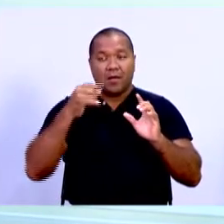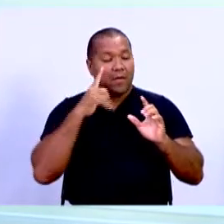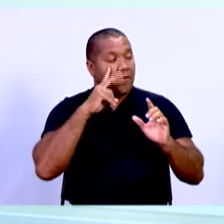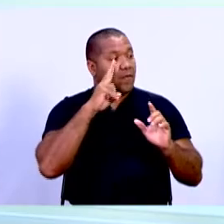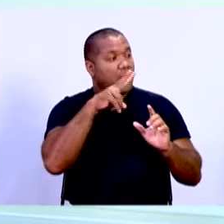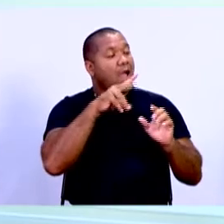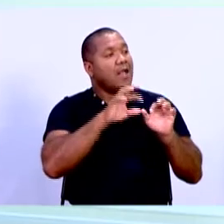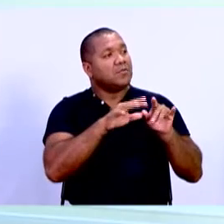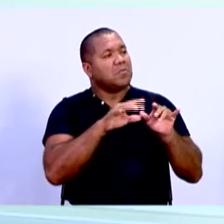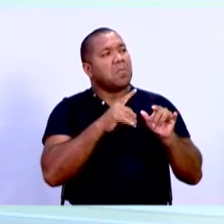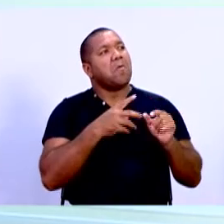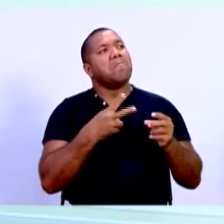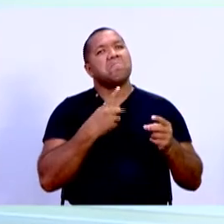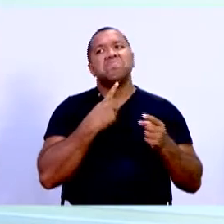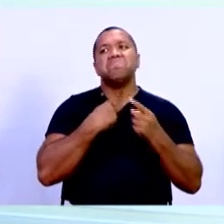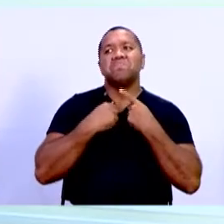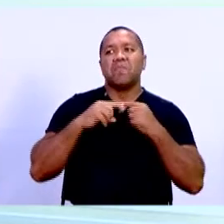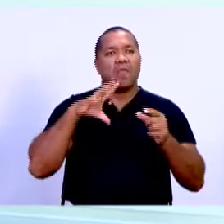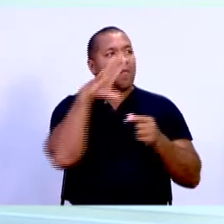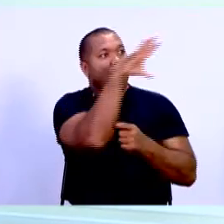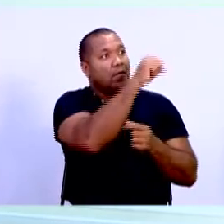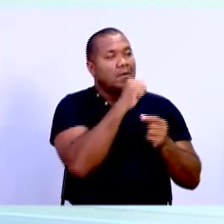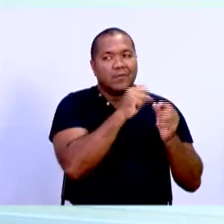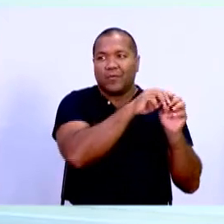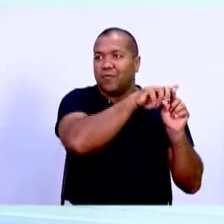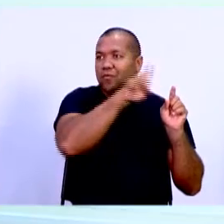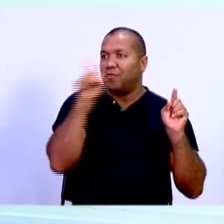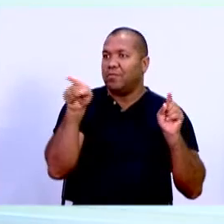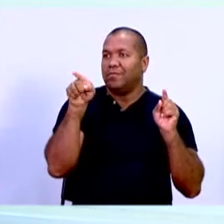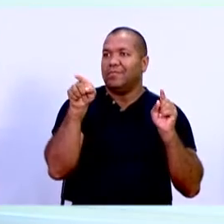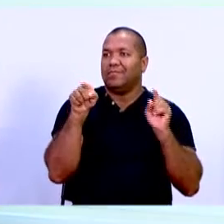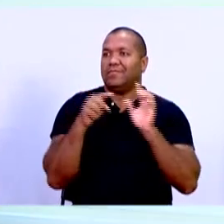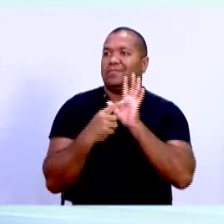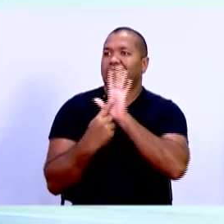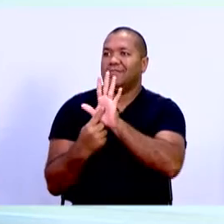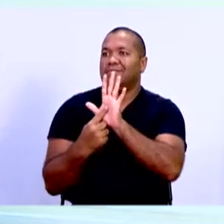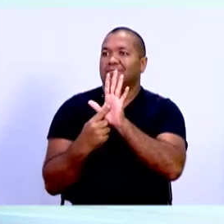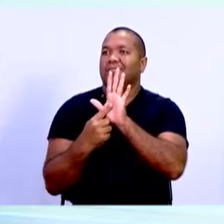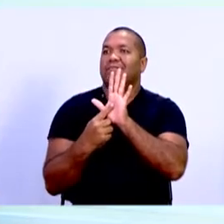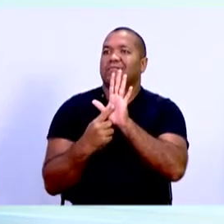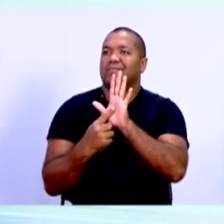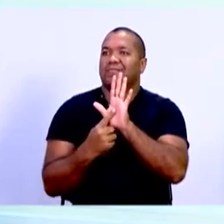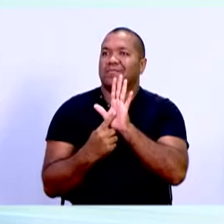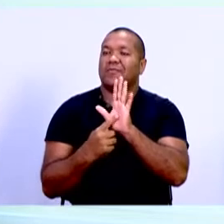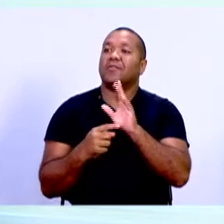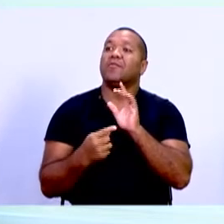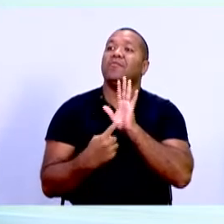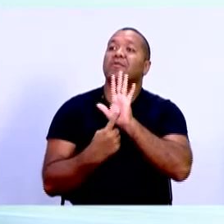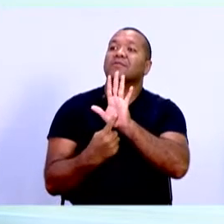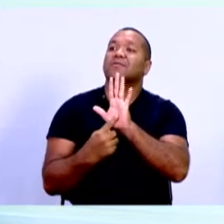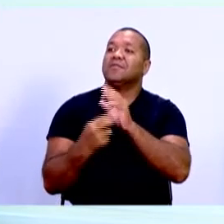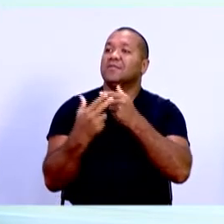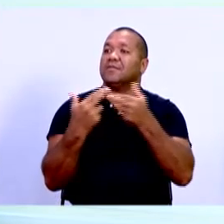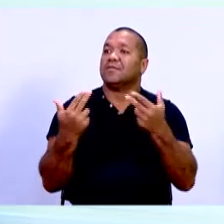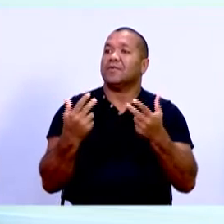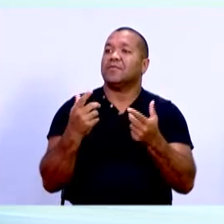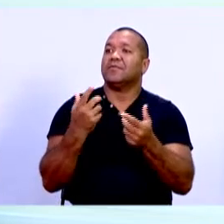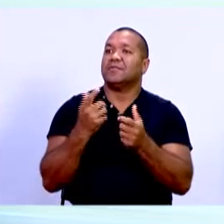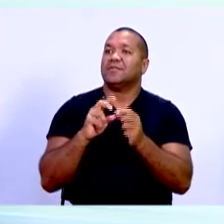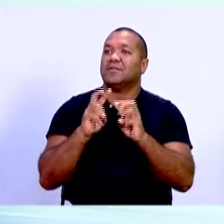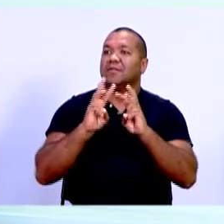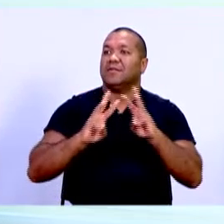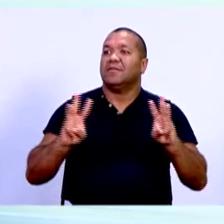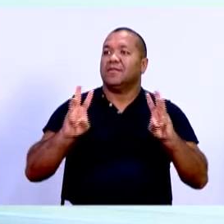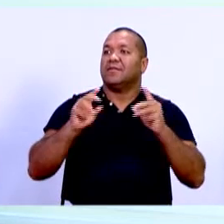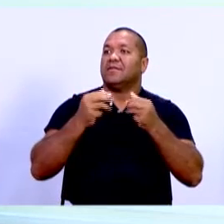interesse e, com base nessa informação, eles ficam divulgando propagandas do seu interesse quando você está navegando na